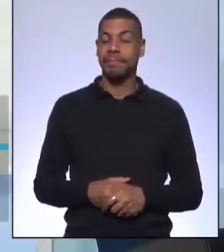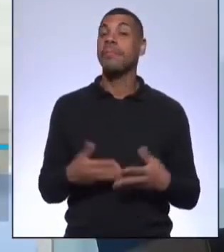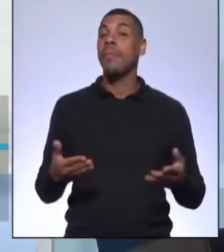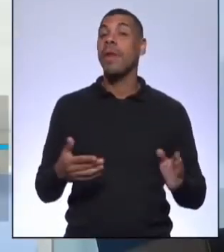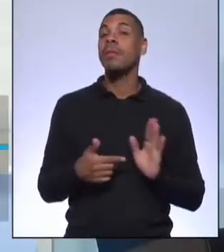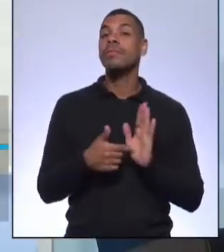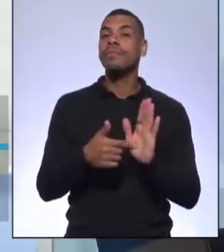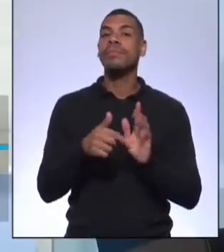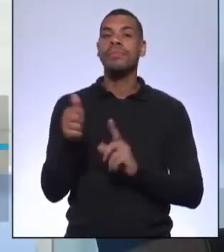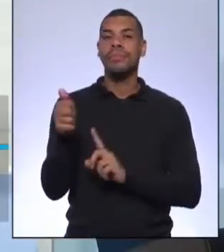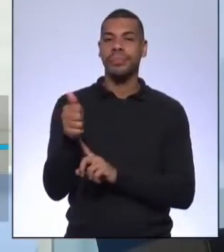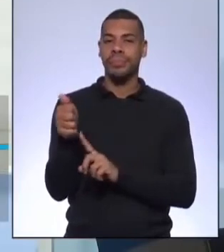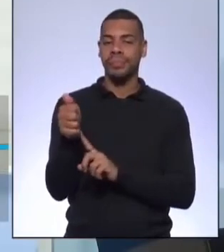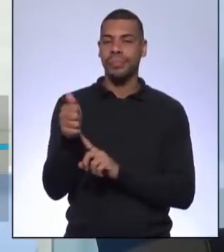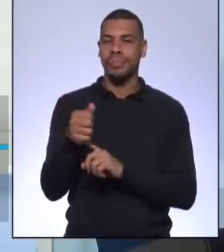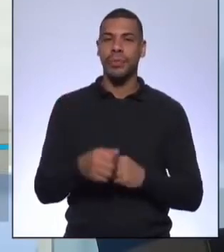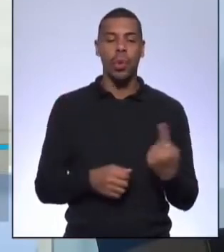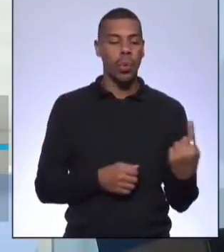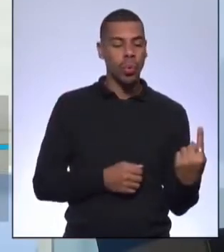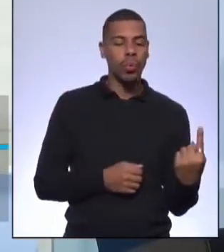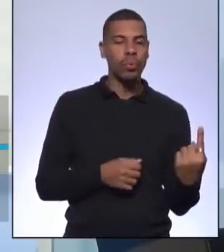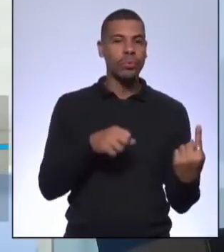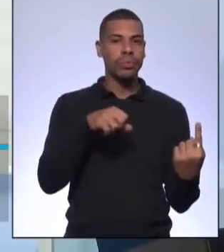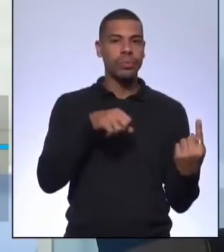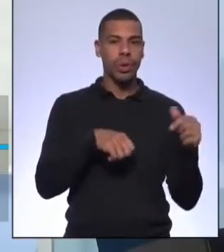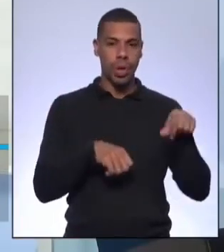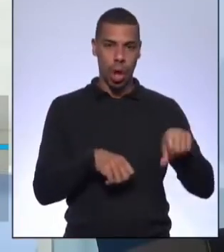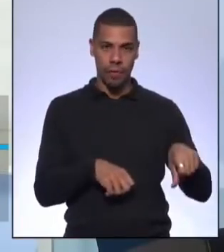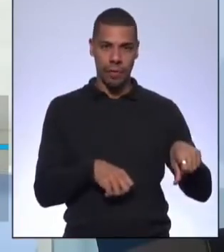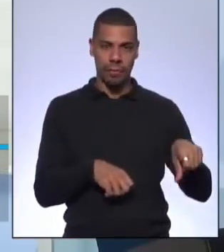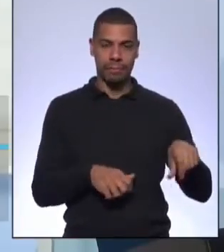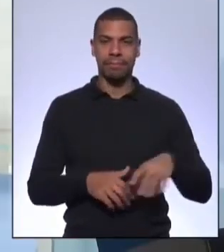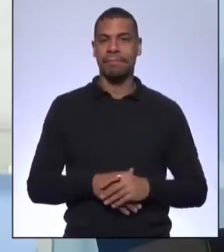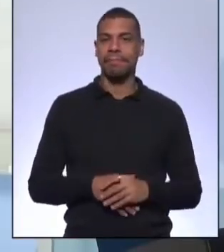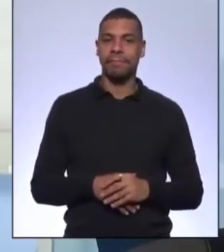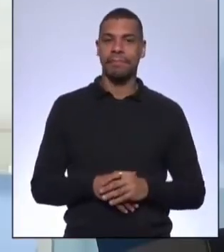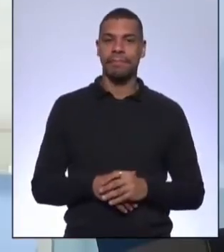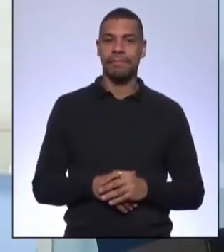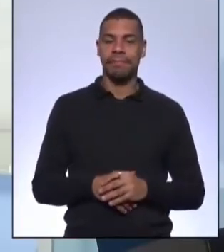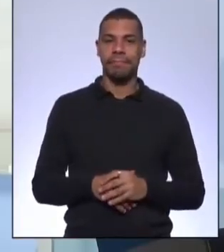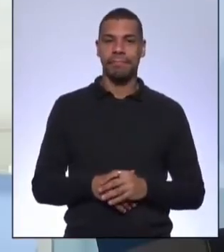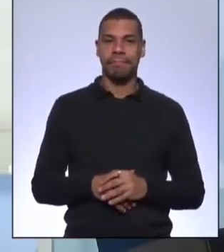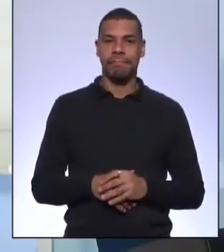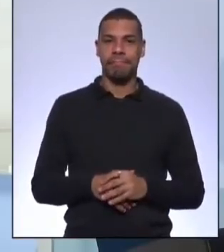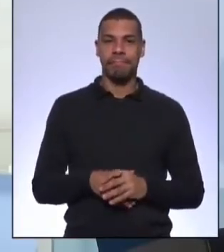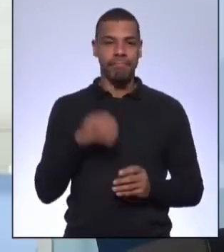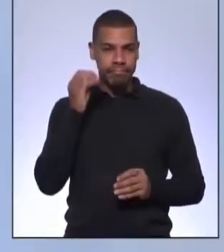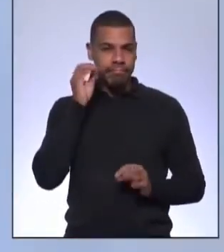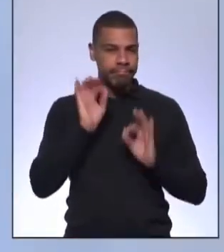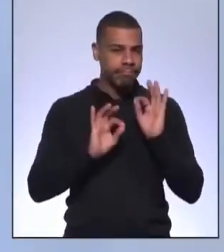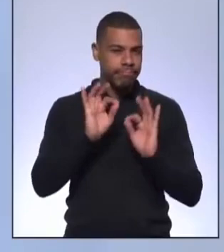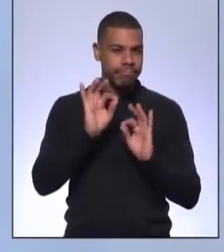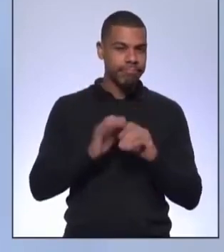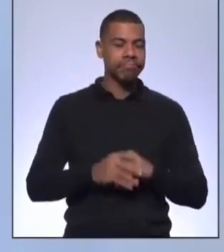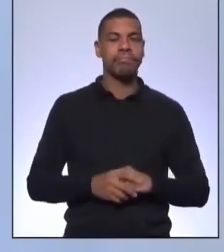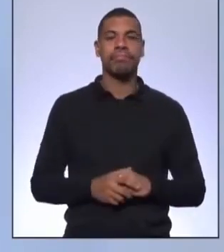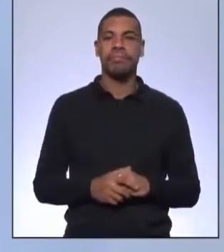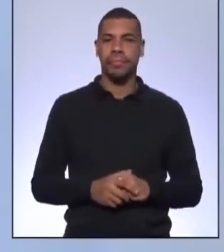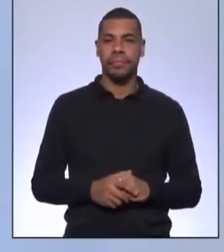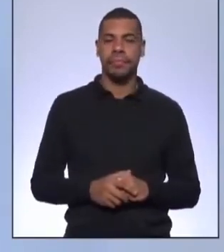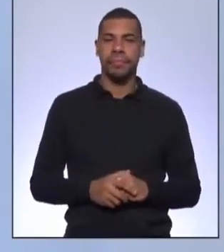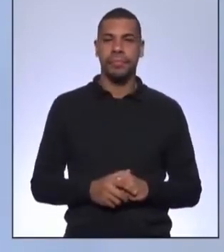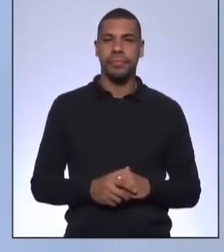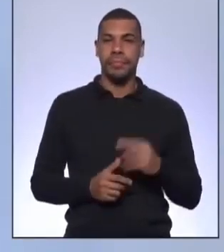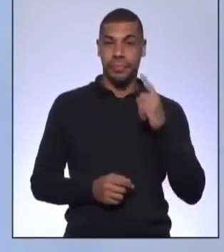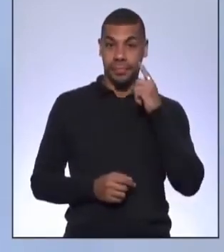do ponto A. 1 e 9. 1 e 9. Então, 1 e 9, gente, não vai ficar aquela maravilha toda, tá ok? Então, aqui a gente